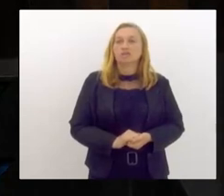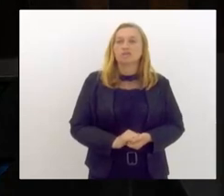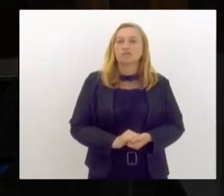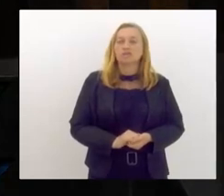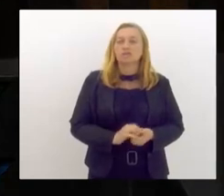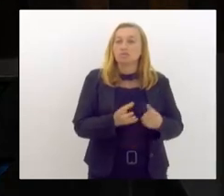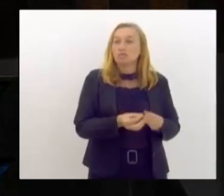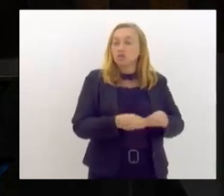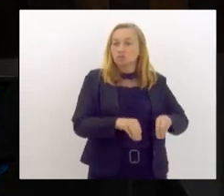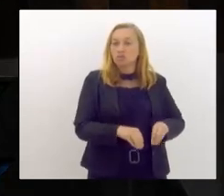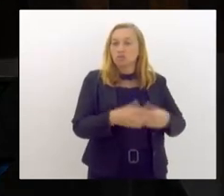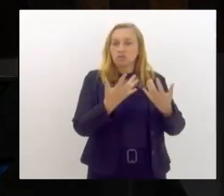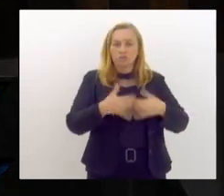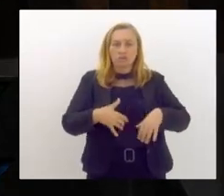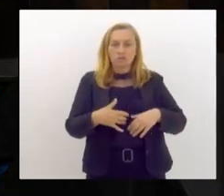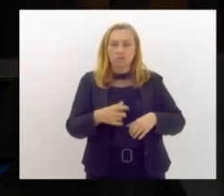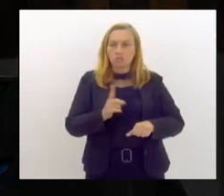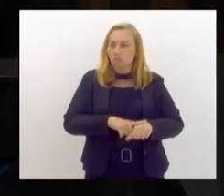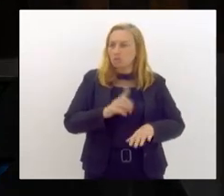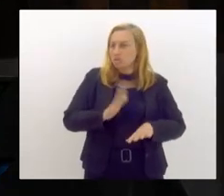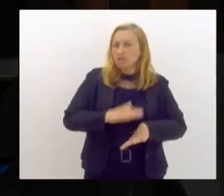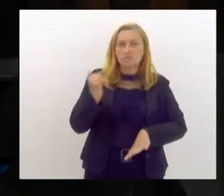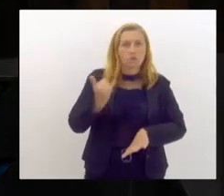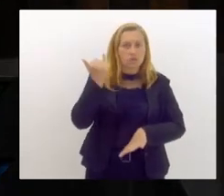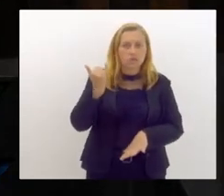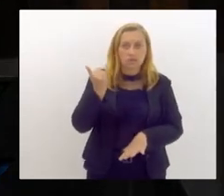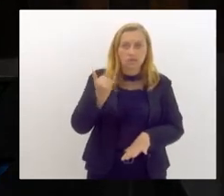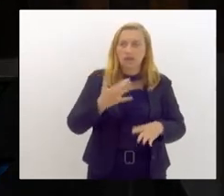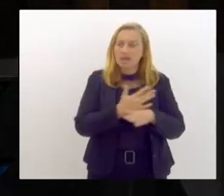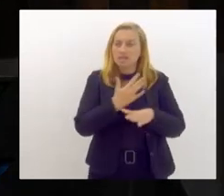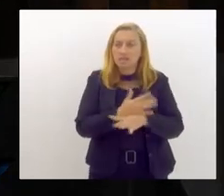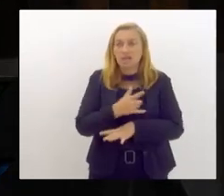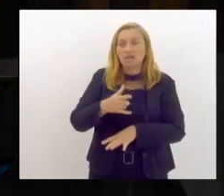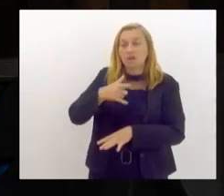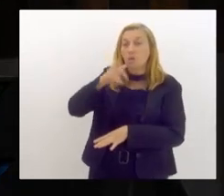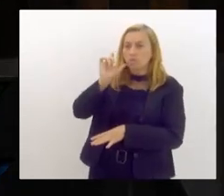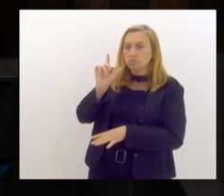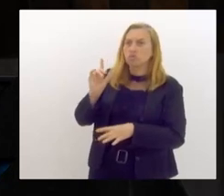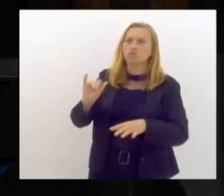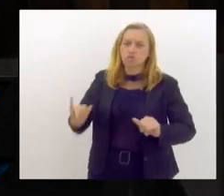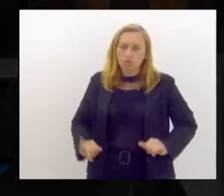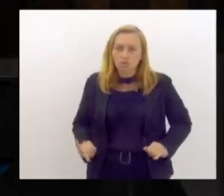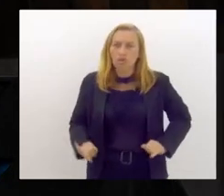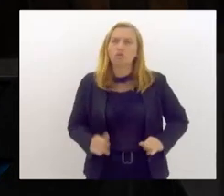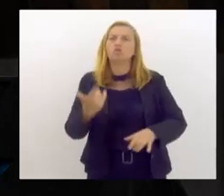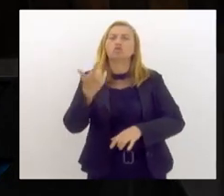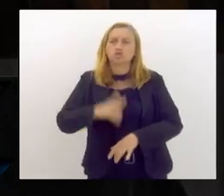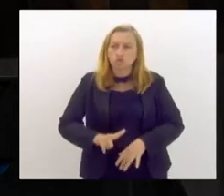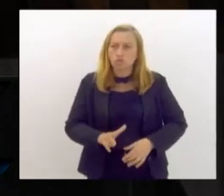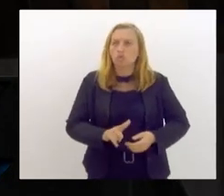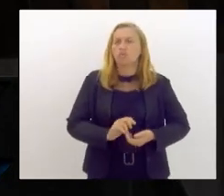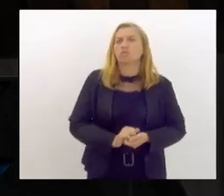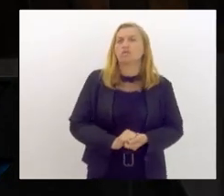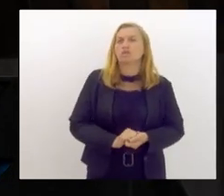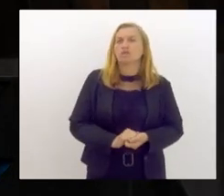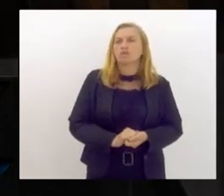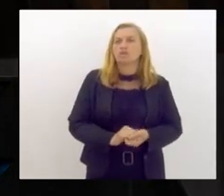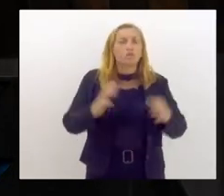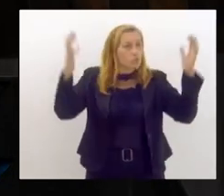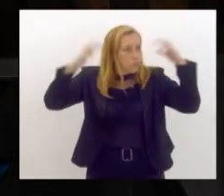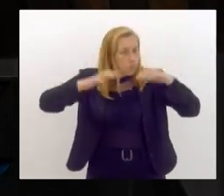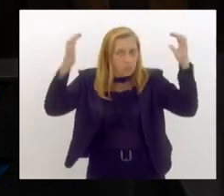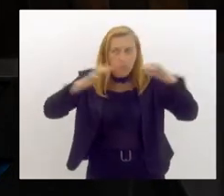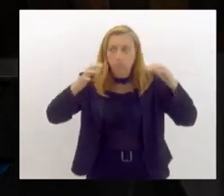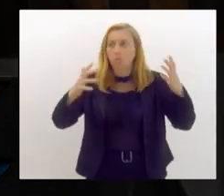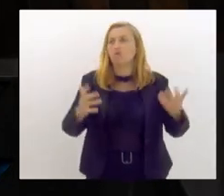em Petrópolis. No momento mais oportuno, não existe. A cidade ontem sofreu novamente com as chuvas, o Binha ficou de novo debaixo